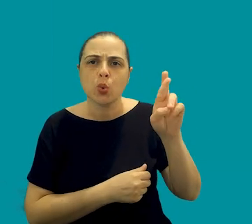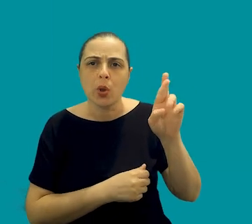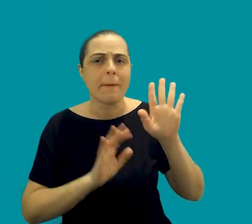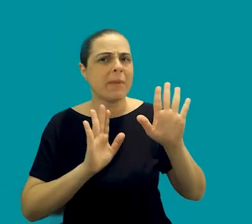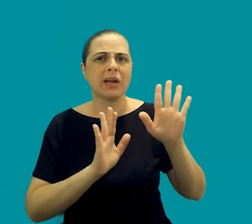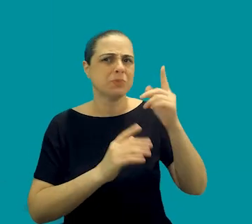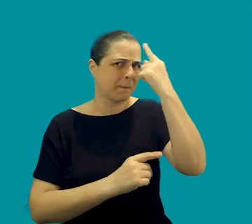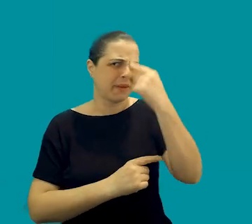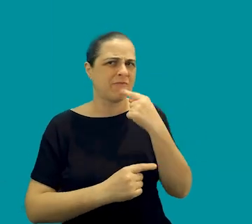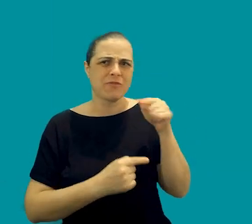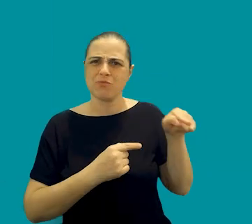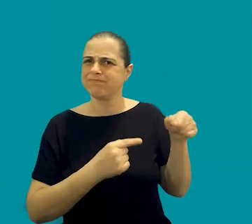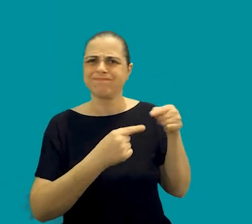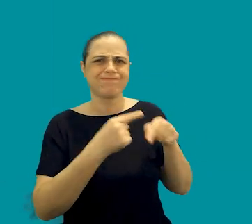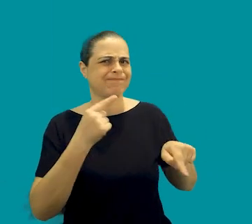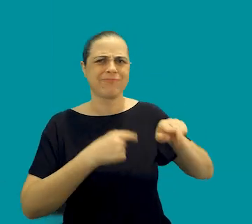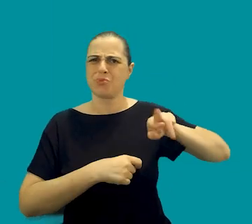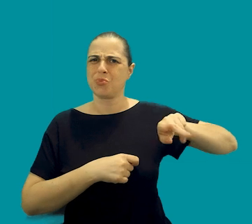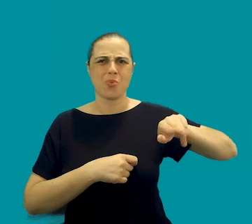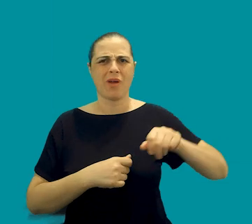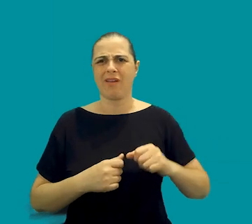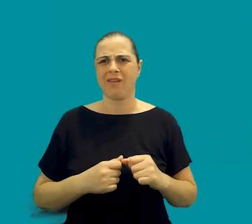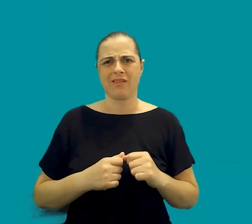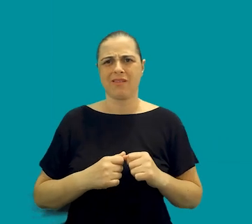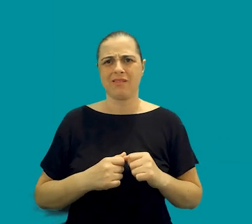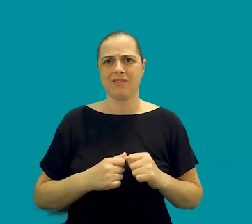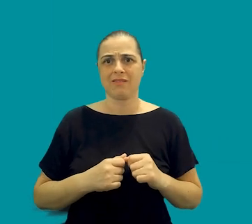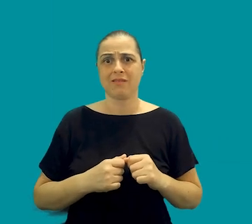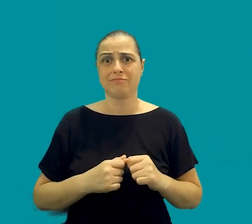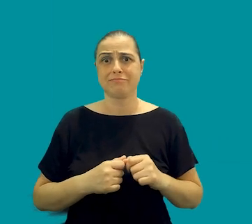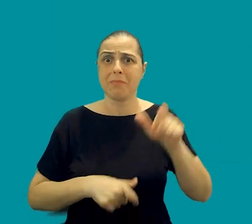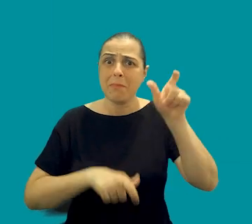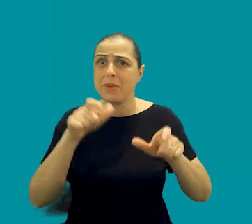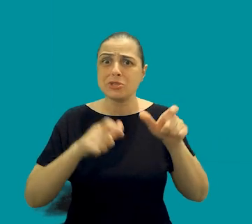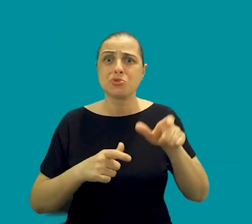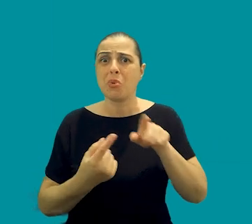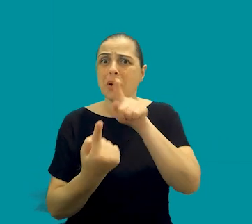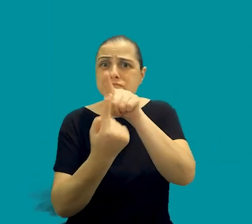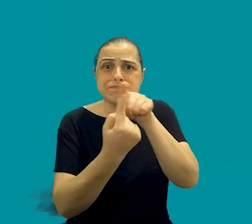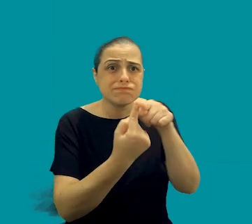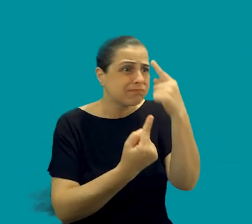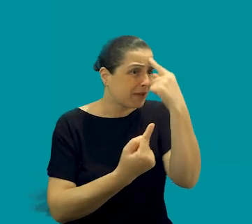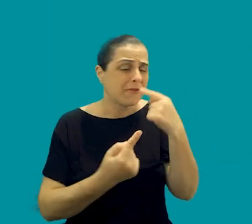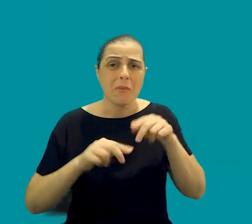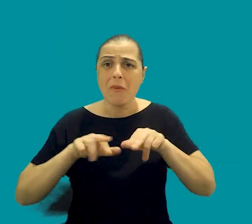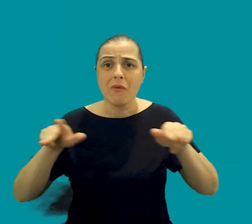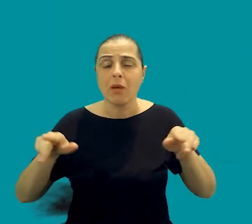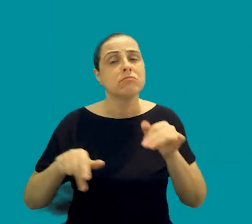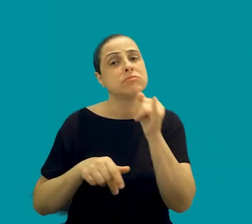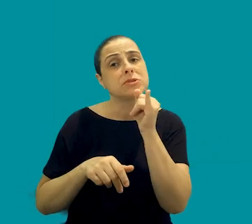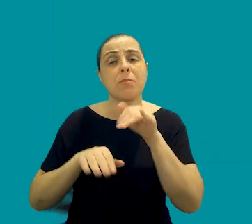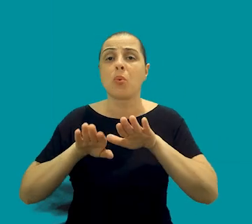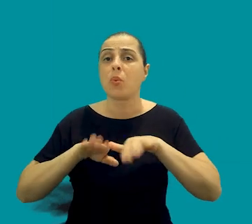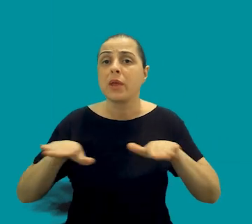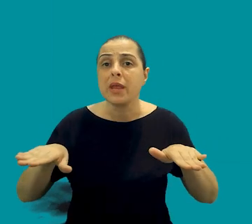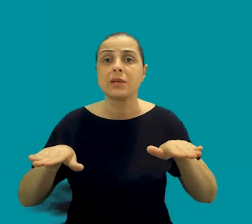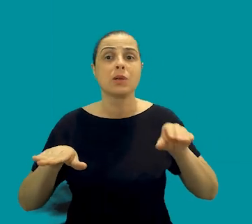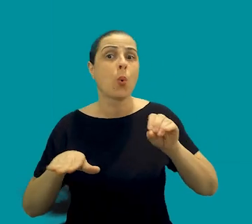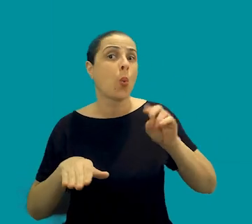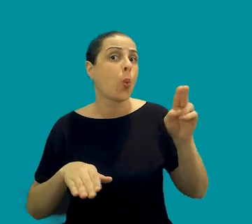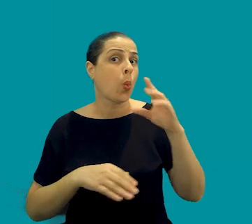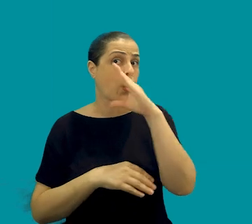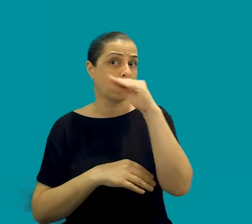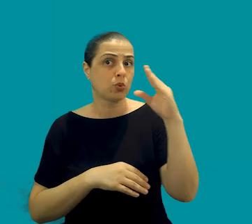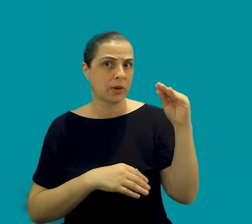é o perfil, são públicos diversos. Então, geralmente são crianças e adolescentes que